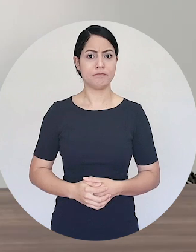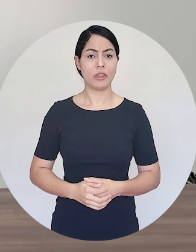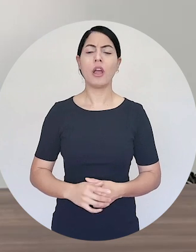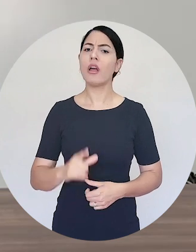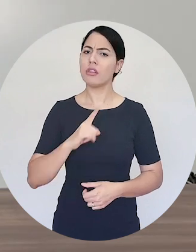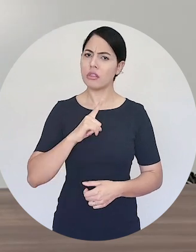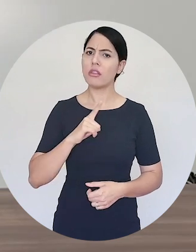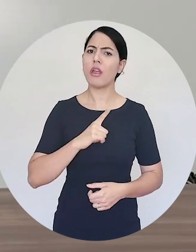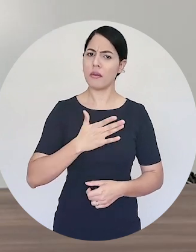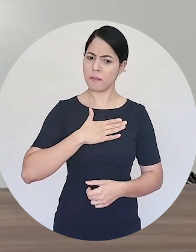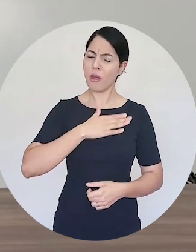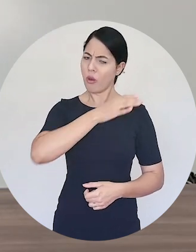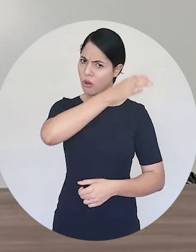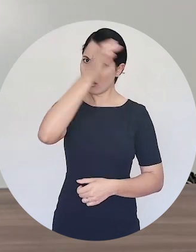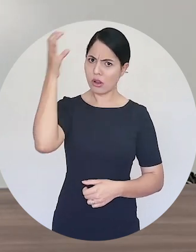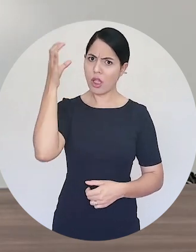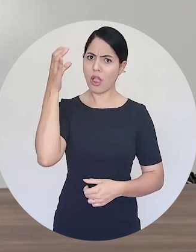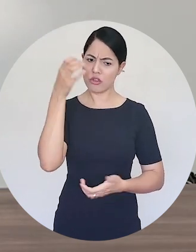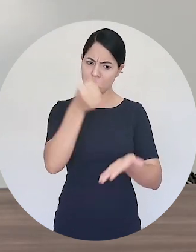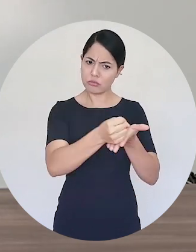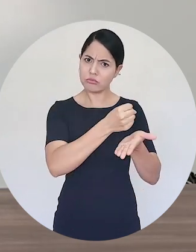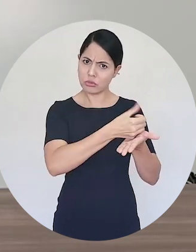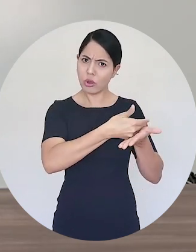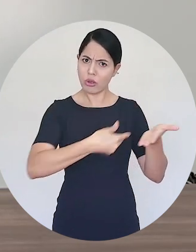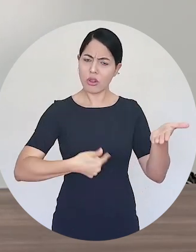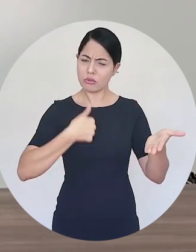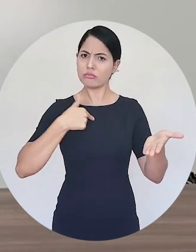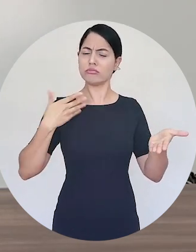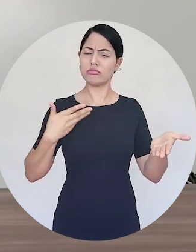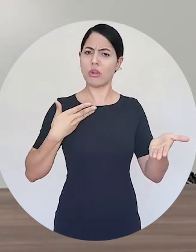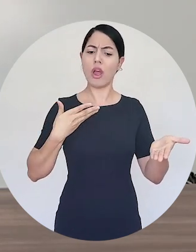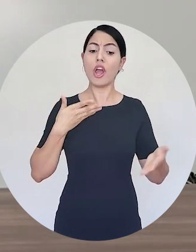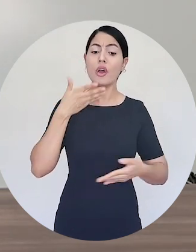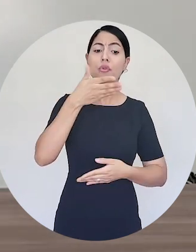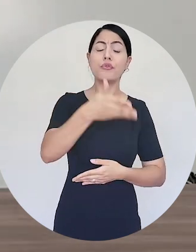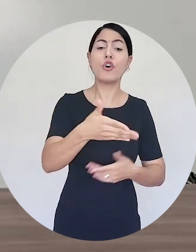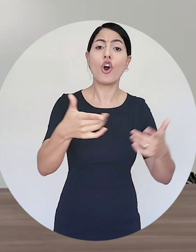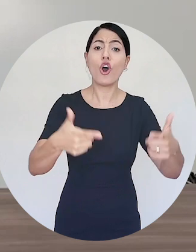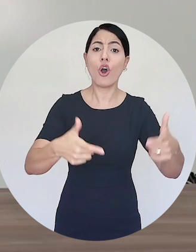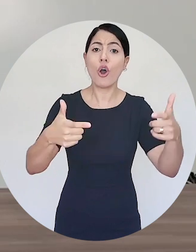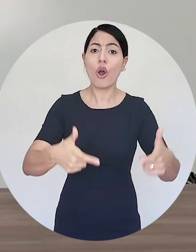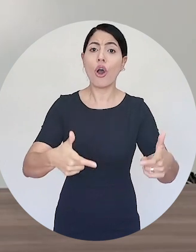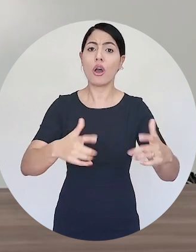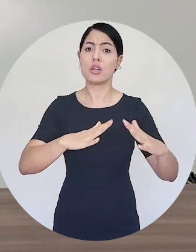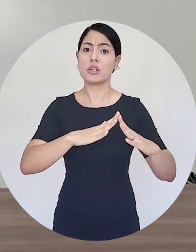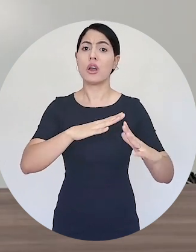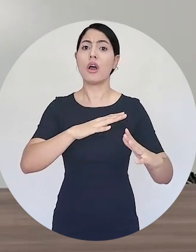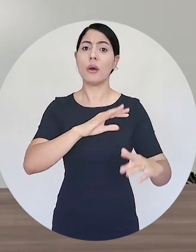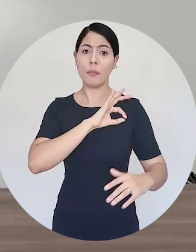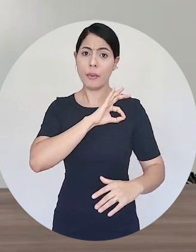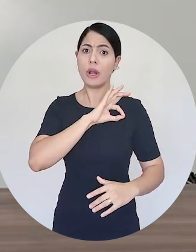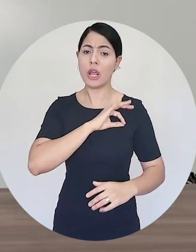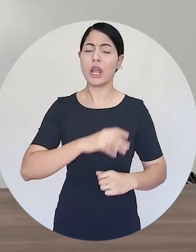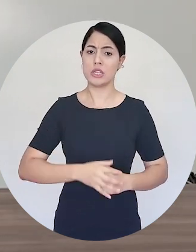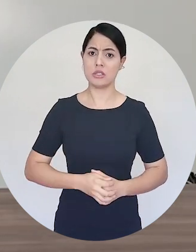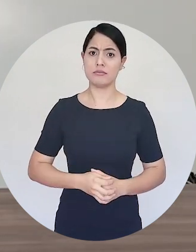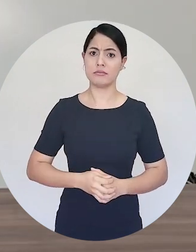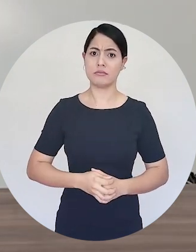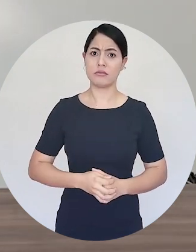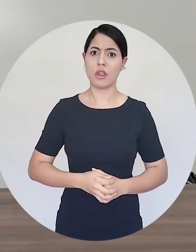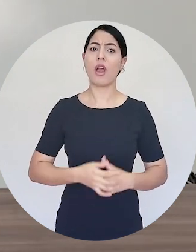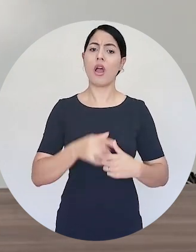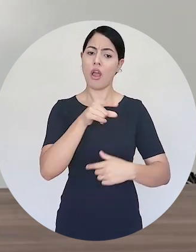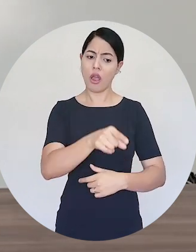da minha constituinte, me dirigi até a central de polícia. Chegando lá, tive o primeiro contato com a minha constituinte.